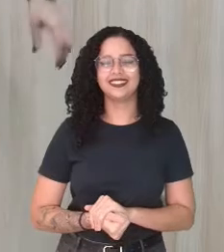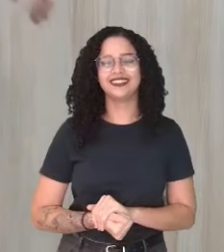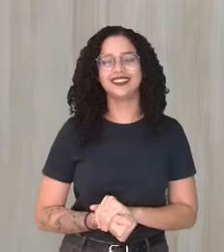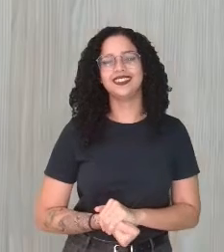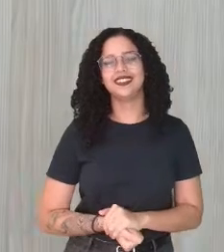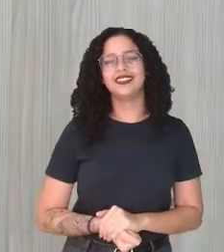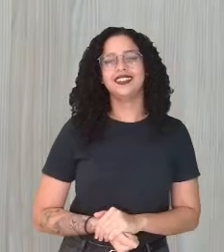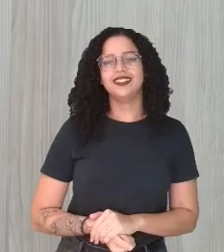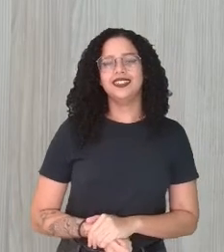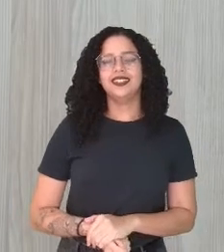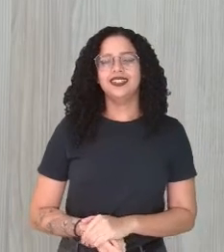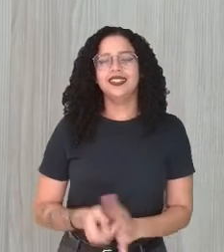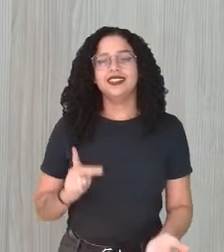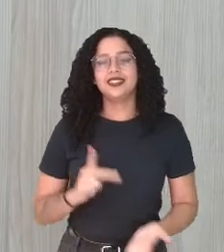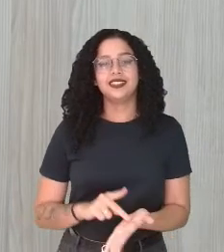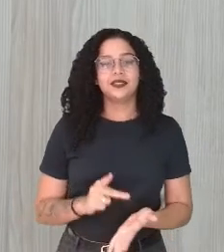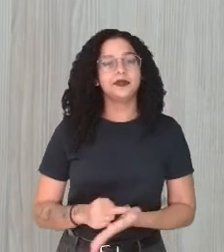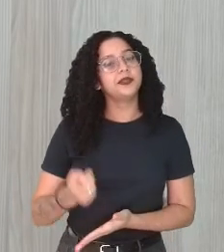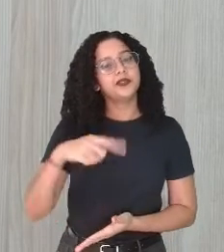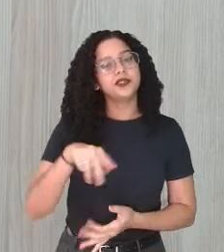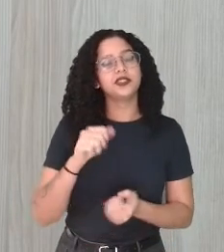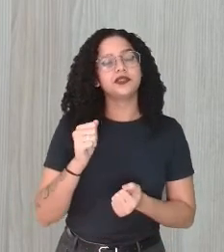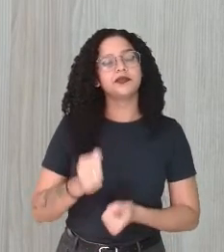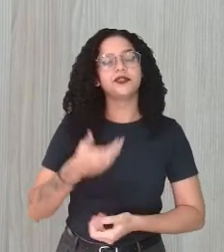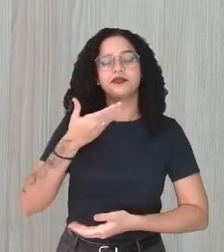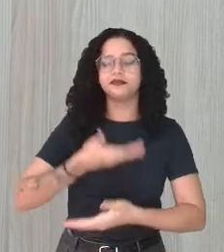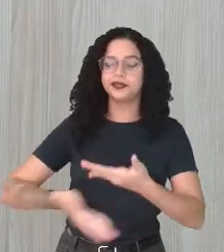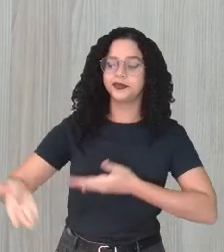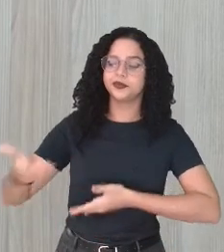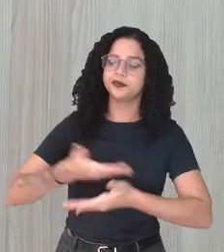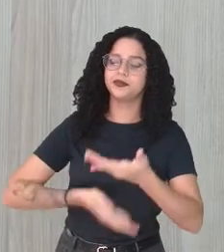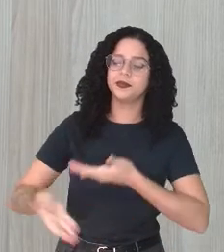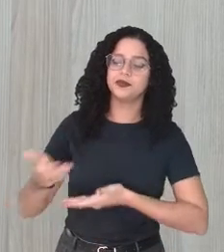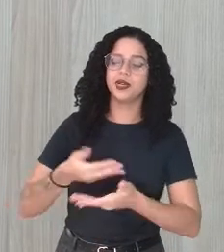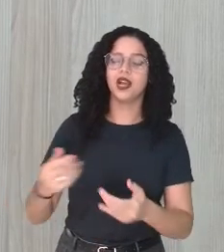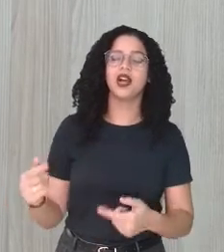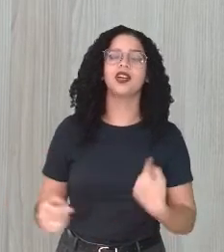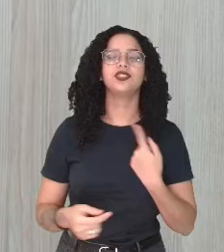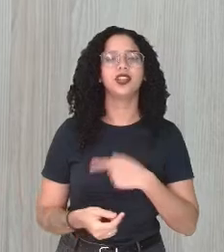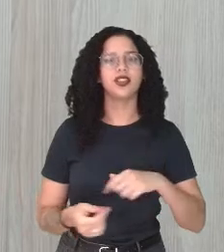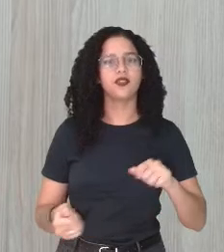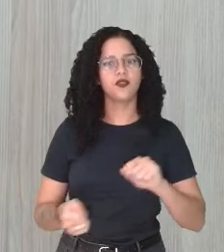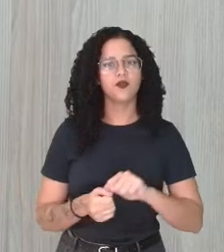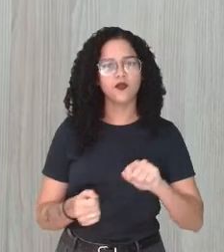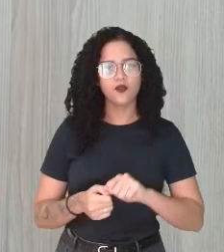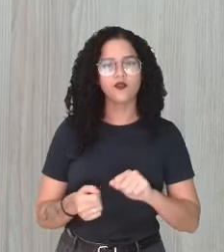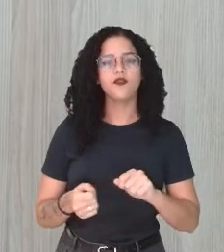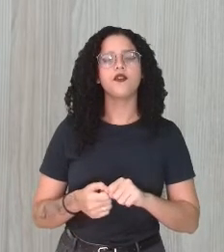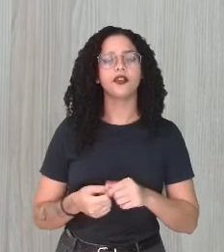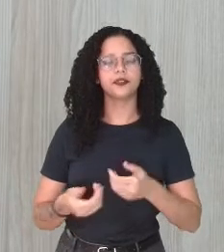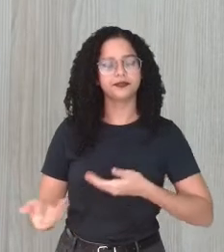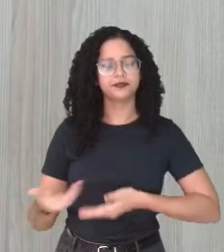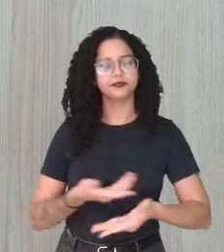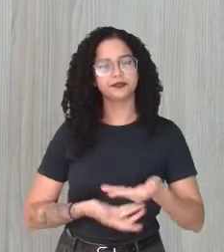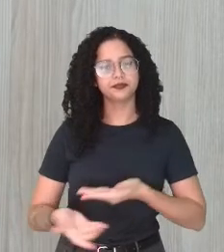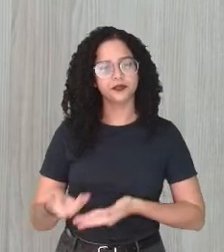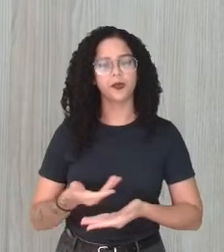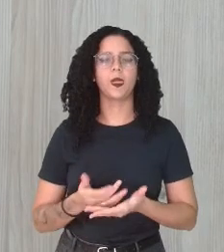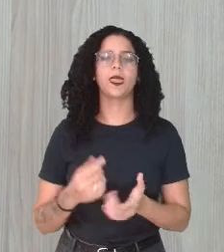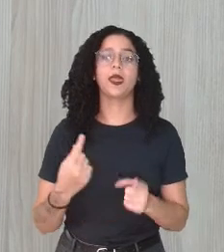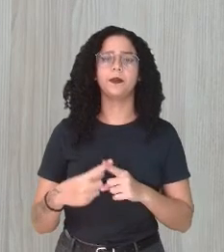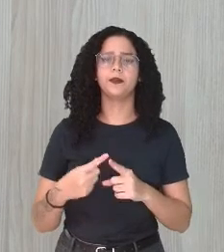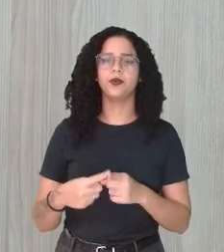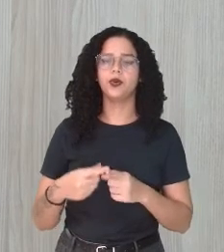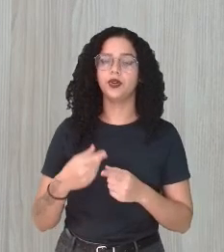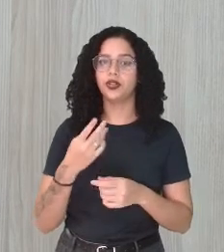Billy. Exatamente, e aí vocês podem interagir, né? E a gente faz essa troca, essa partilha, né? Porque a gente dá